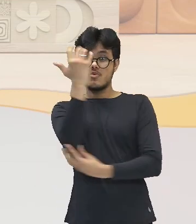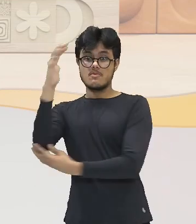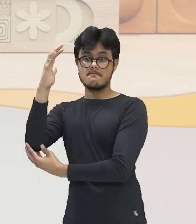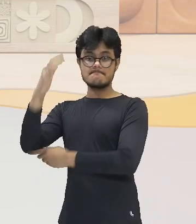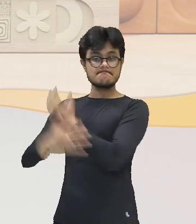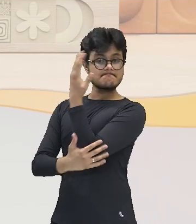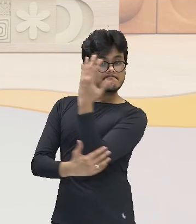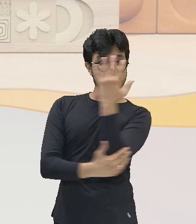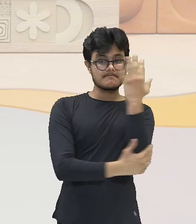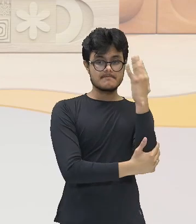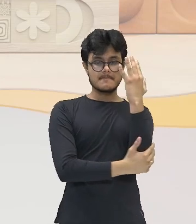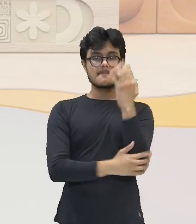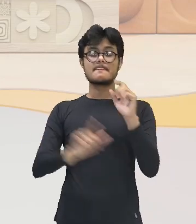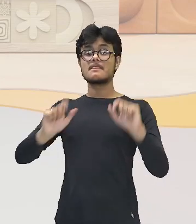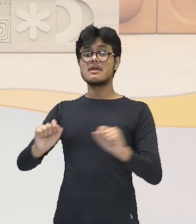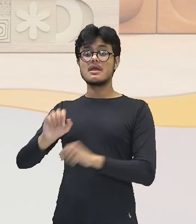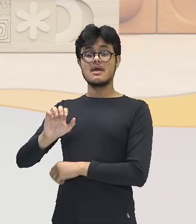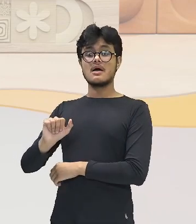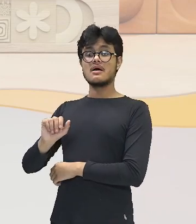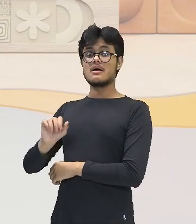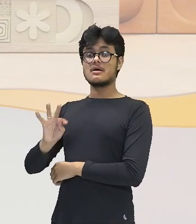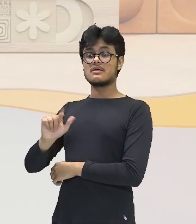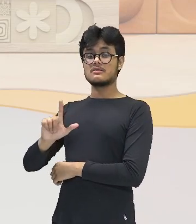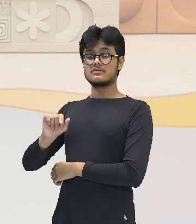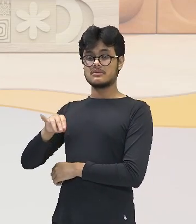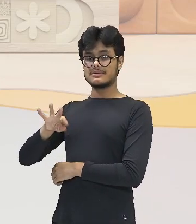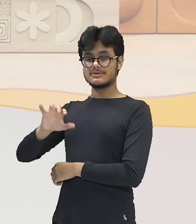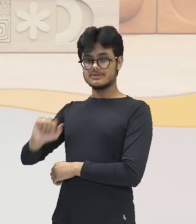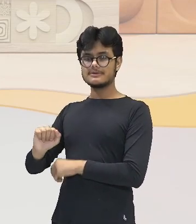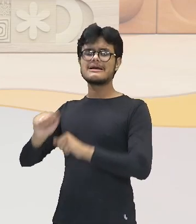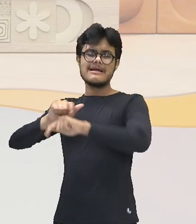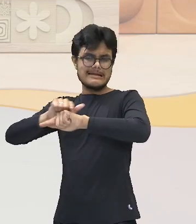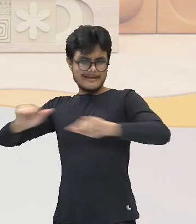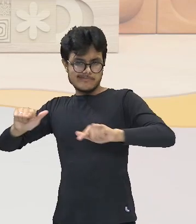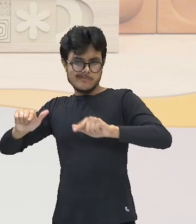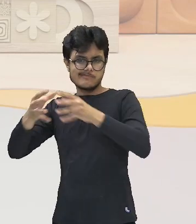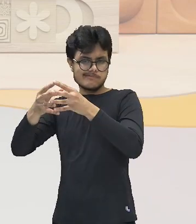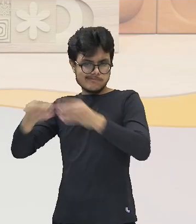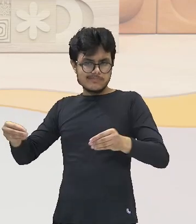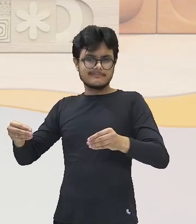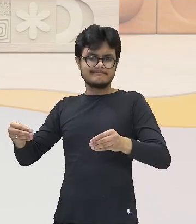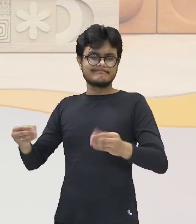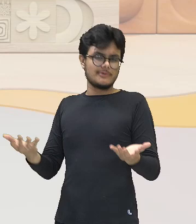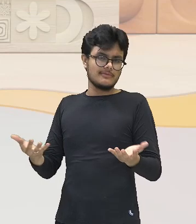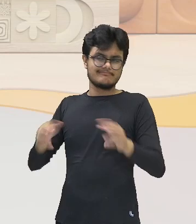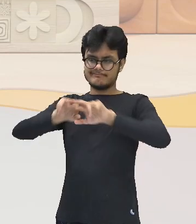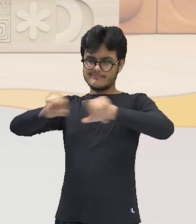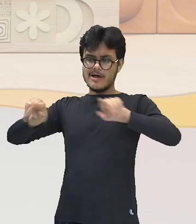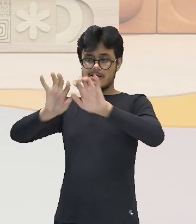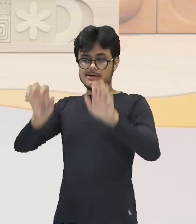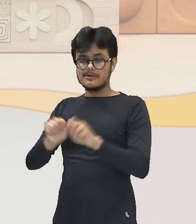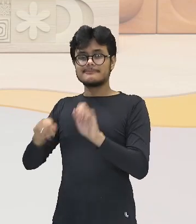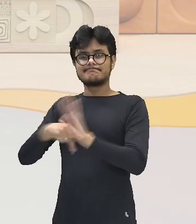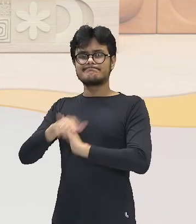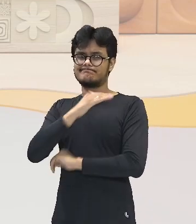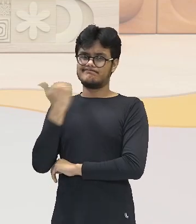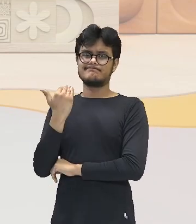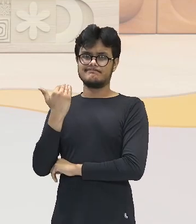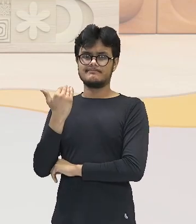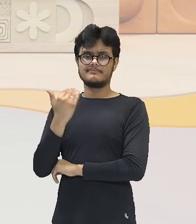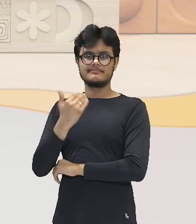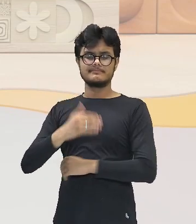que foi explorada, que foi degradada, com a perda principalmente da biodiversidade e a extinção aí não apenas